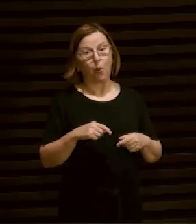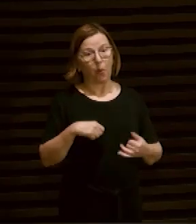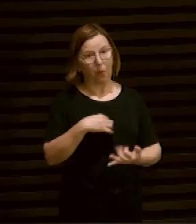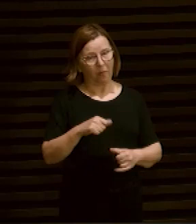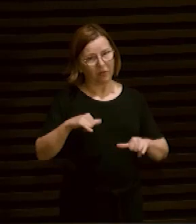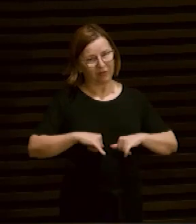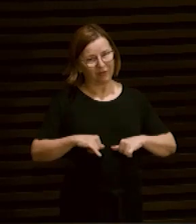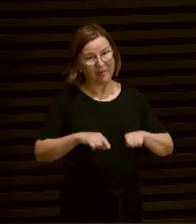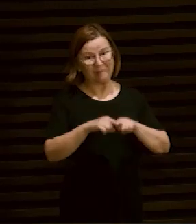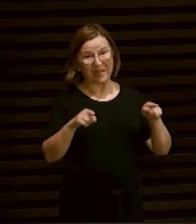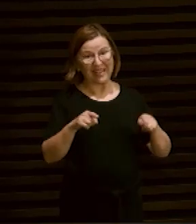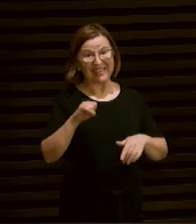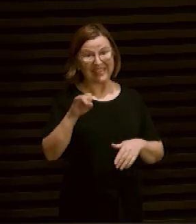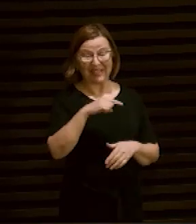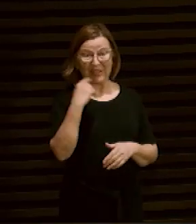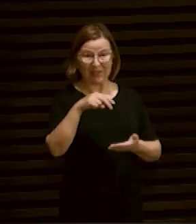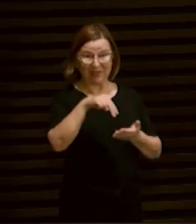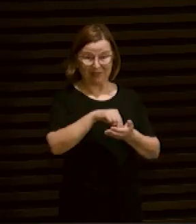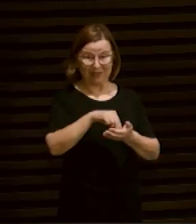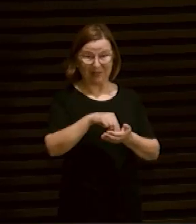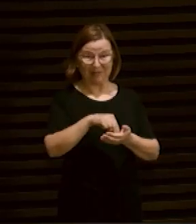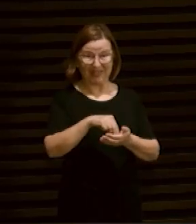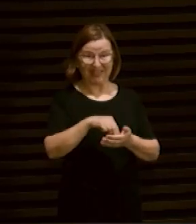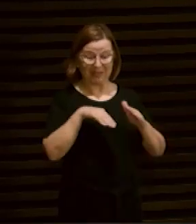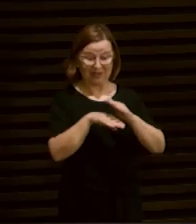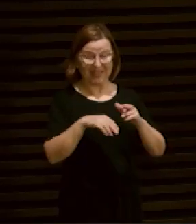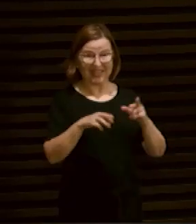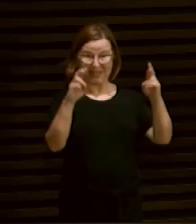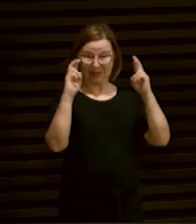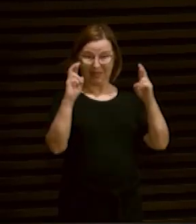nós guardarmos até o fim a esperança,